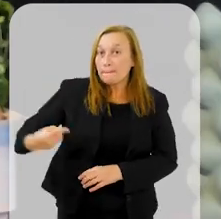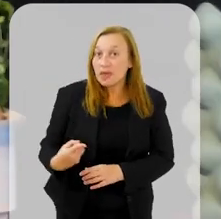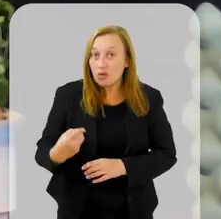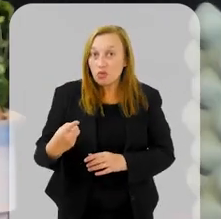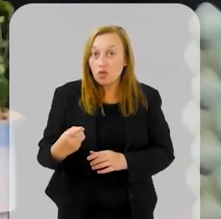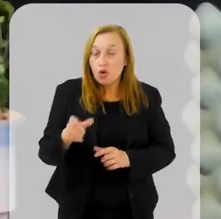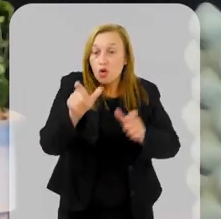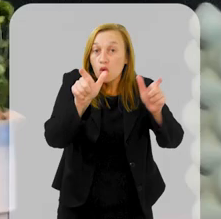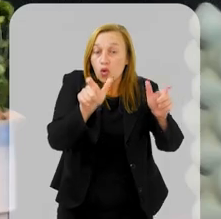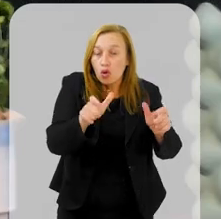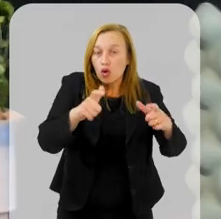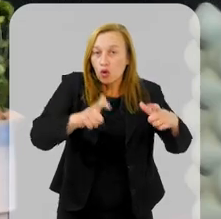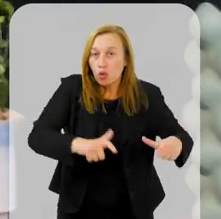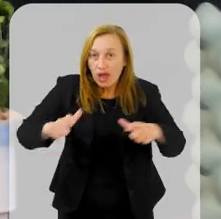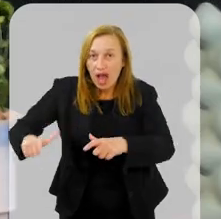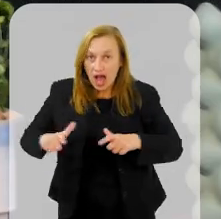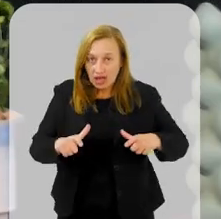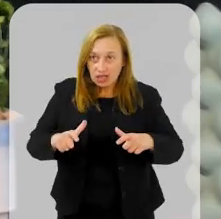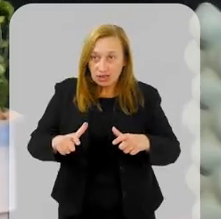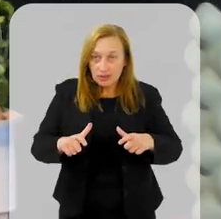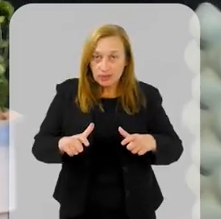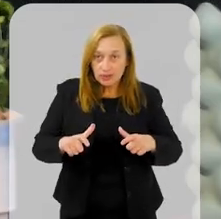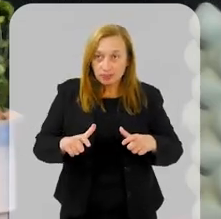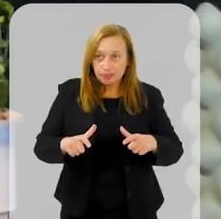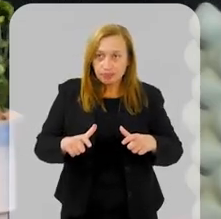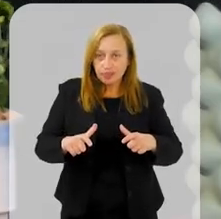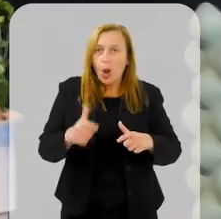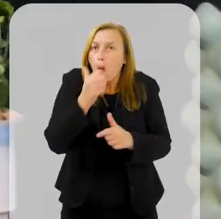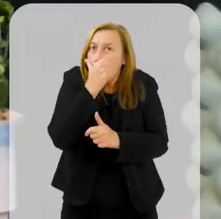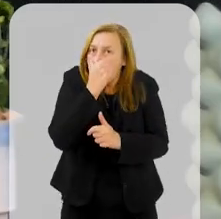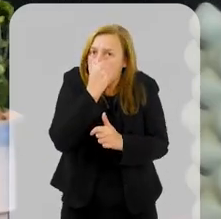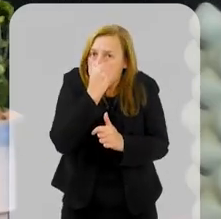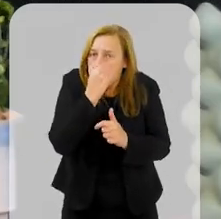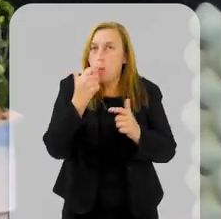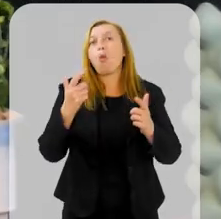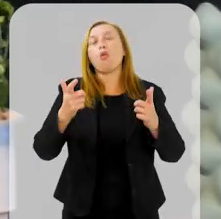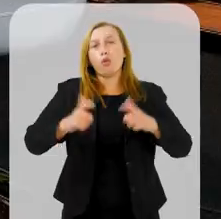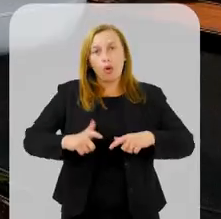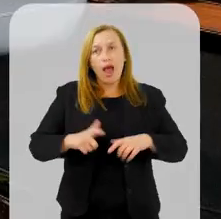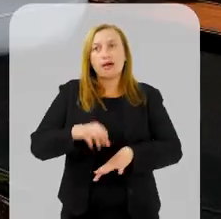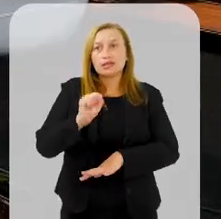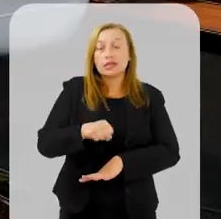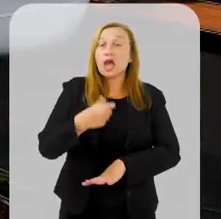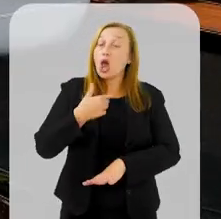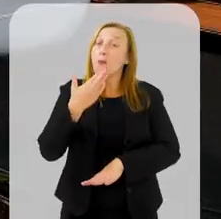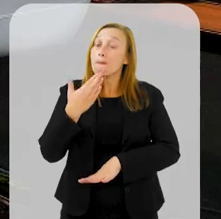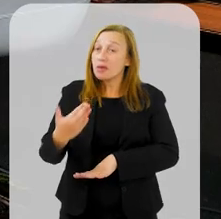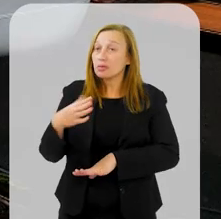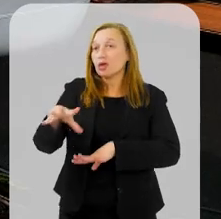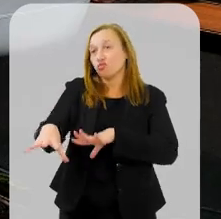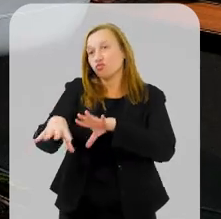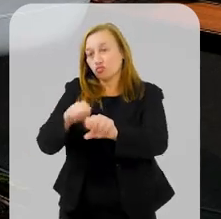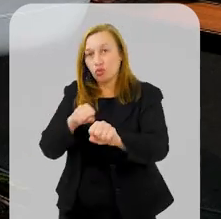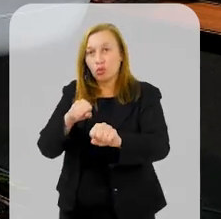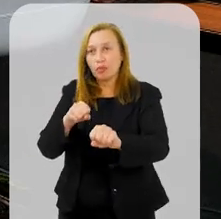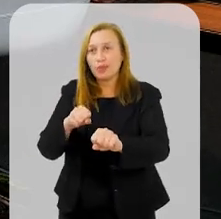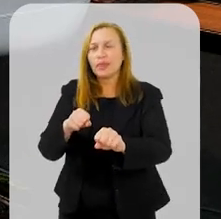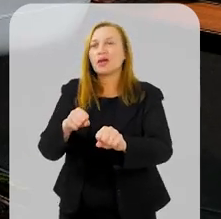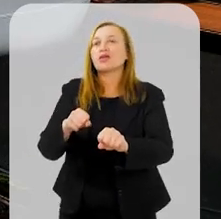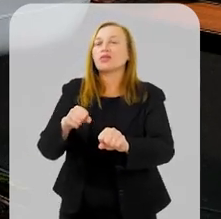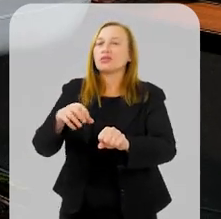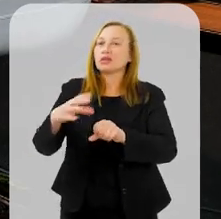Flamengo também levaria mole isso aí lá para o Maracanã. Aí eu pergunto para o senhor, deputado, pela sua formação de